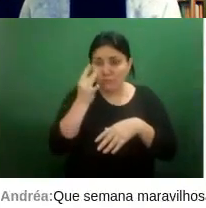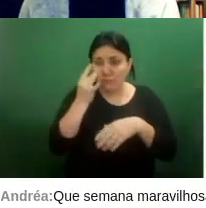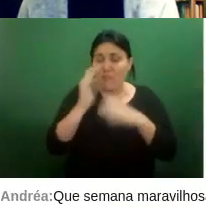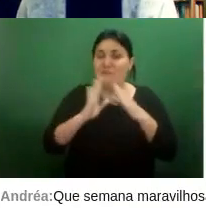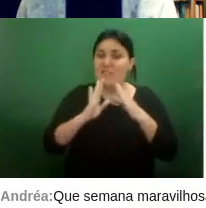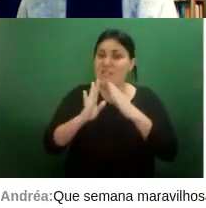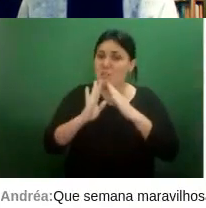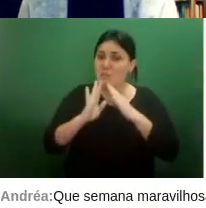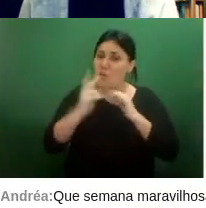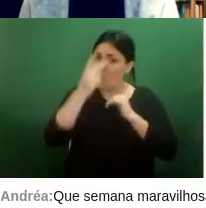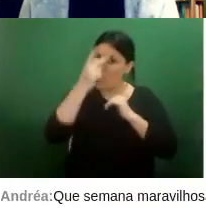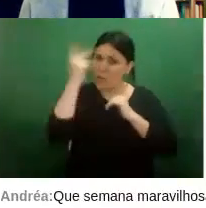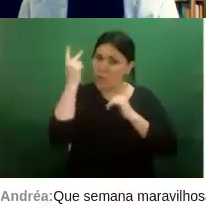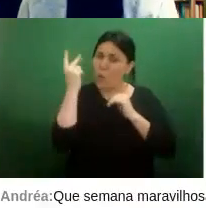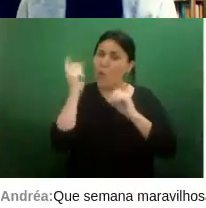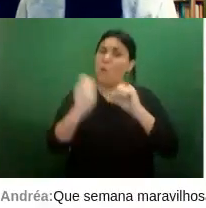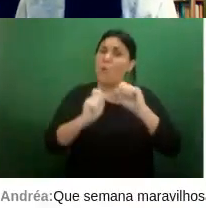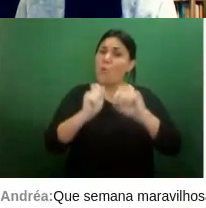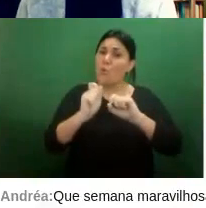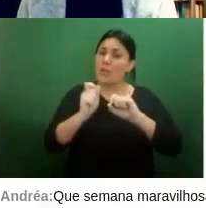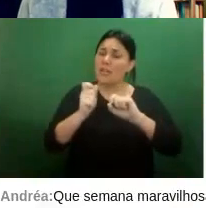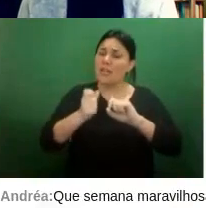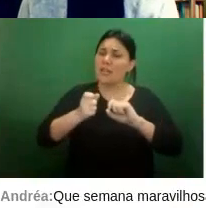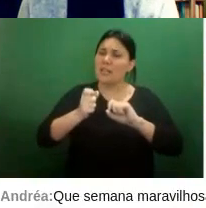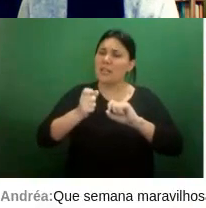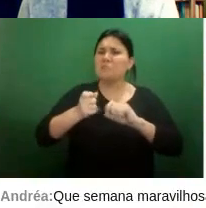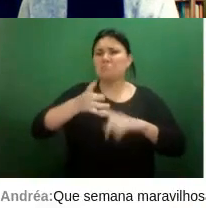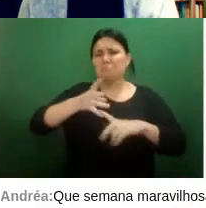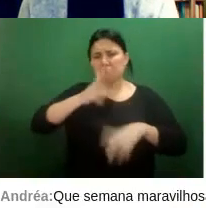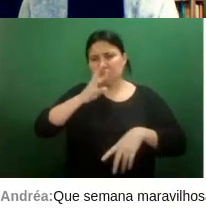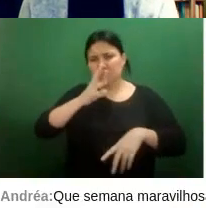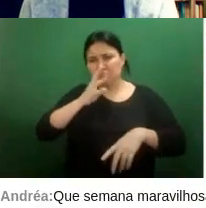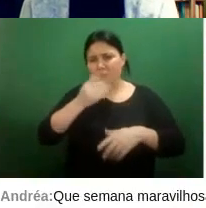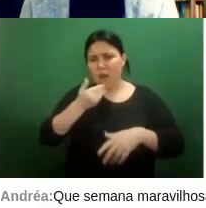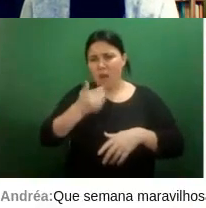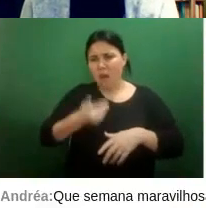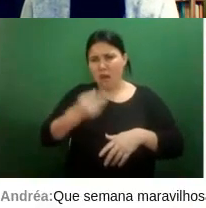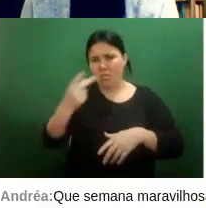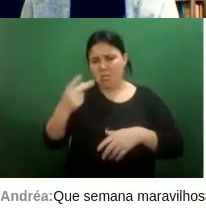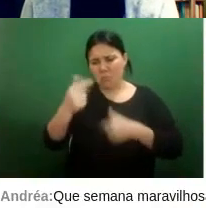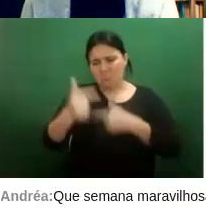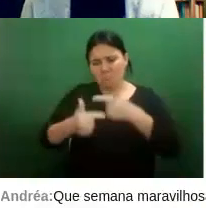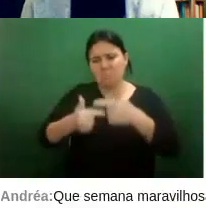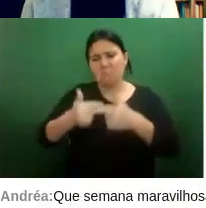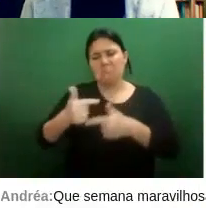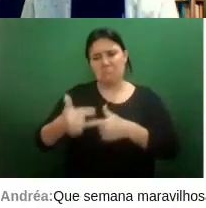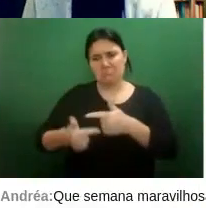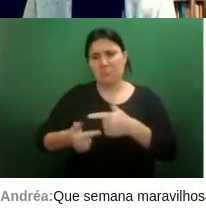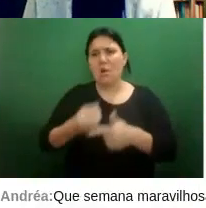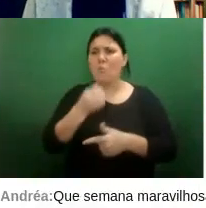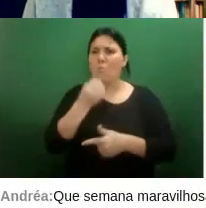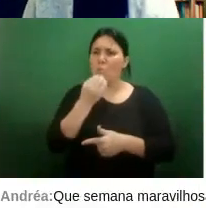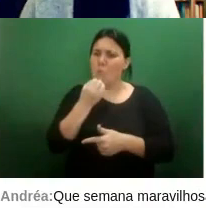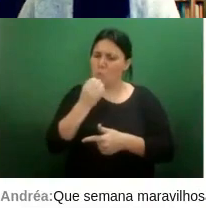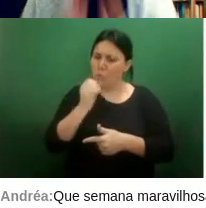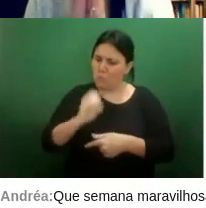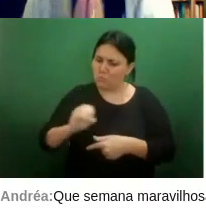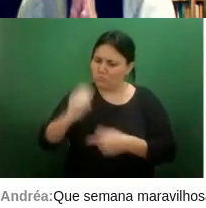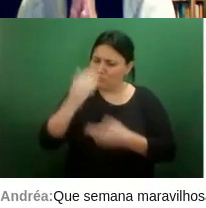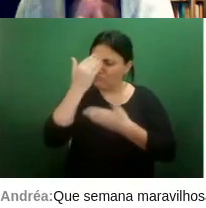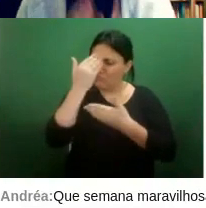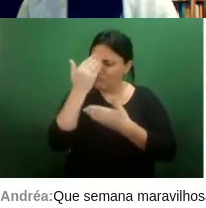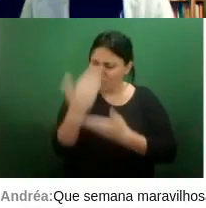se mostram o quanto te admiram, quanto parabéns apareceu aqui. Então, muito obrigada, vida longa a